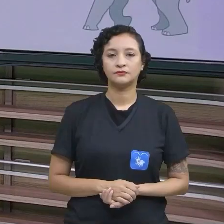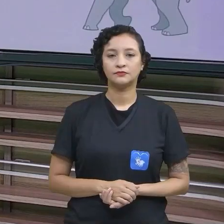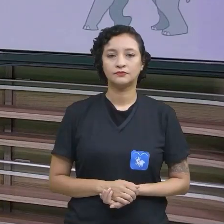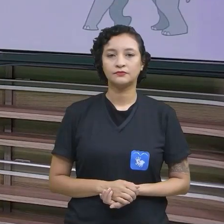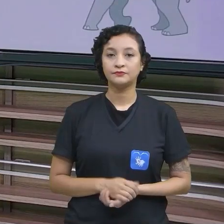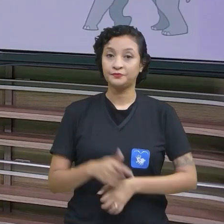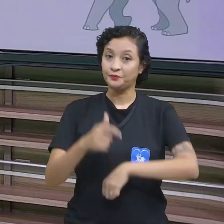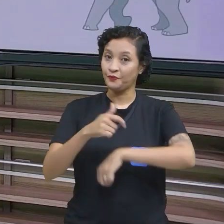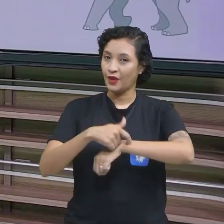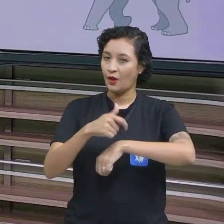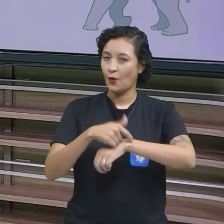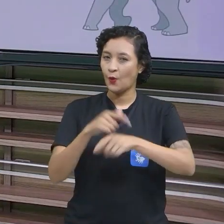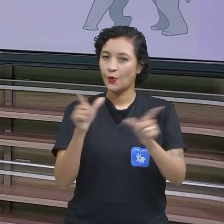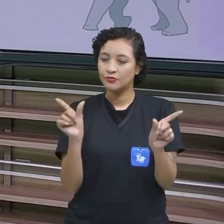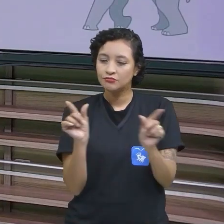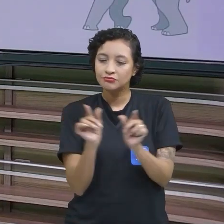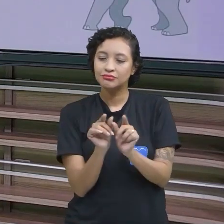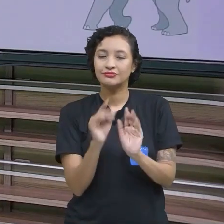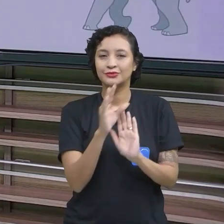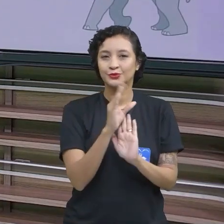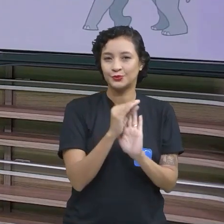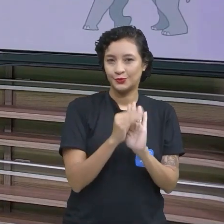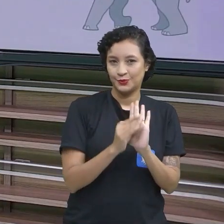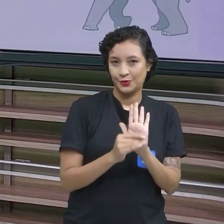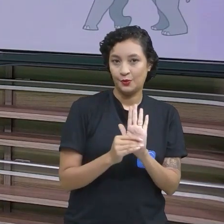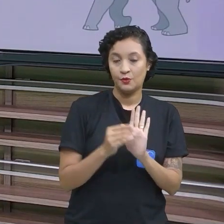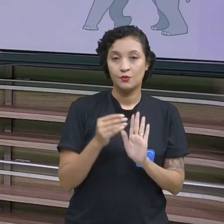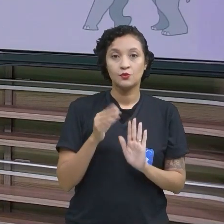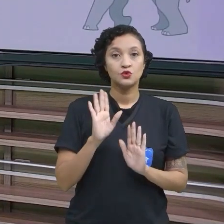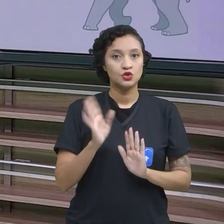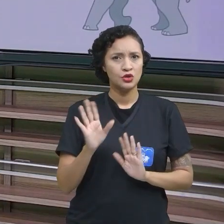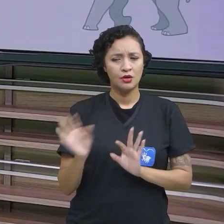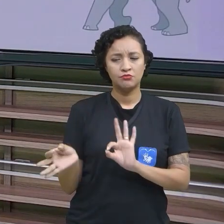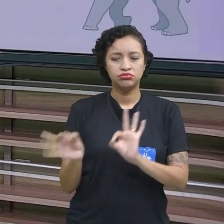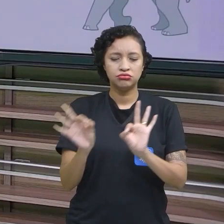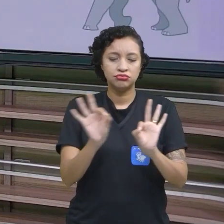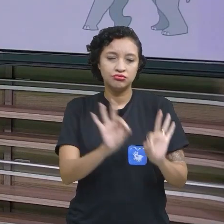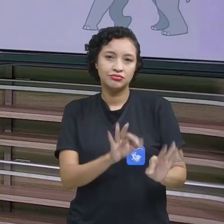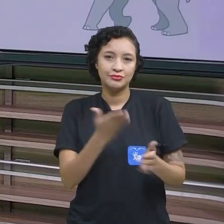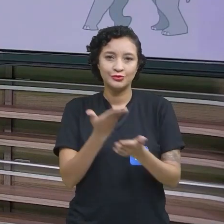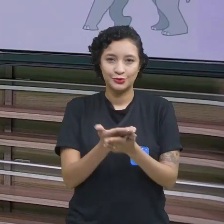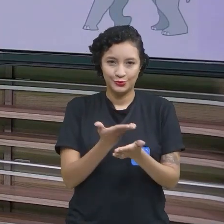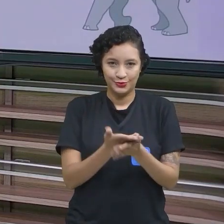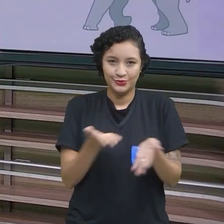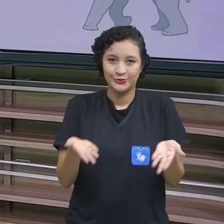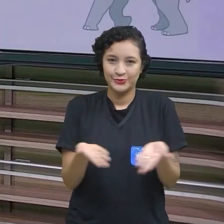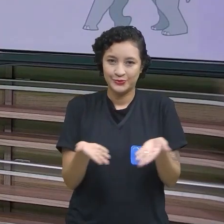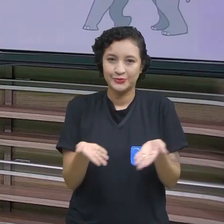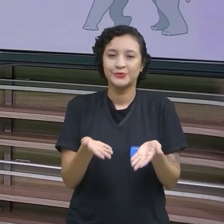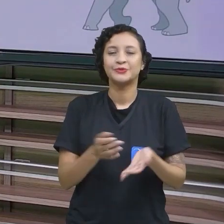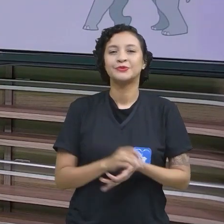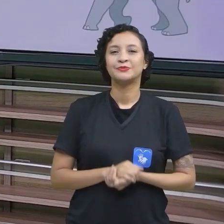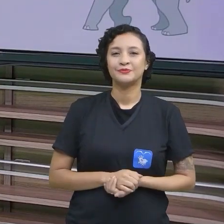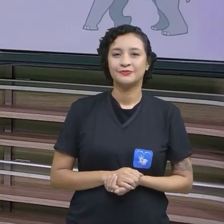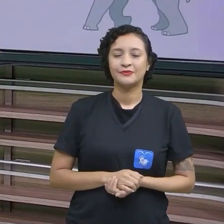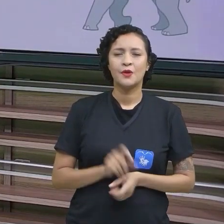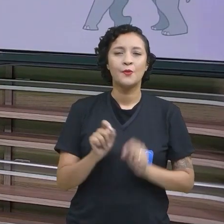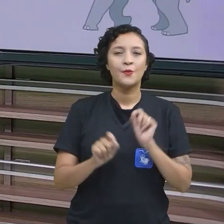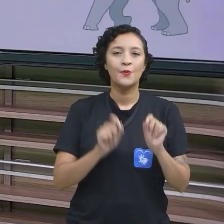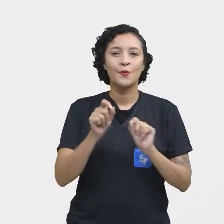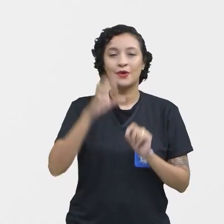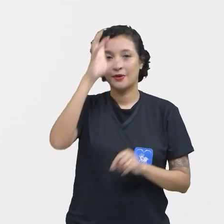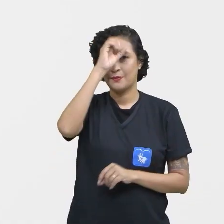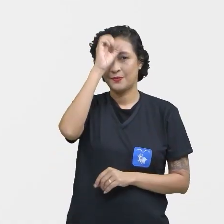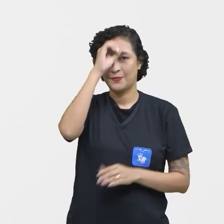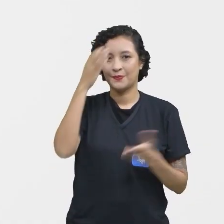Chegou a hora de resumir tudo aquilo que nós vimos na aula inteira, né? Vamos ver o nosso resumo, tudo aquilo que nós falamos nessa aula. Vamos